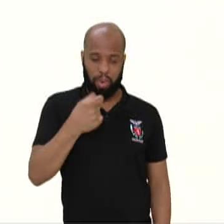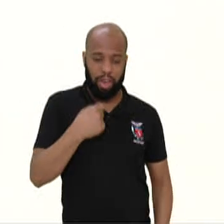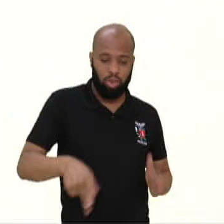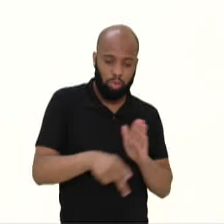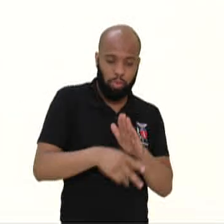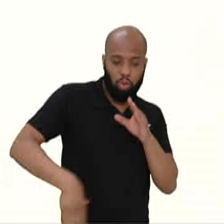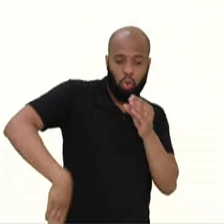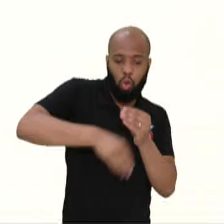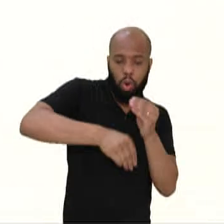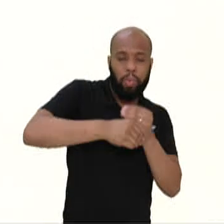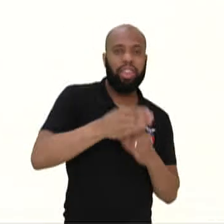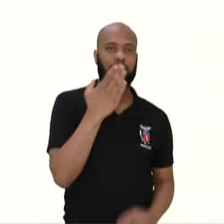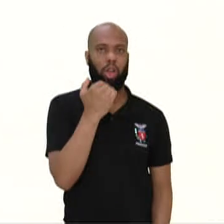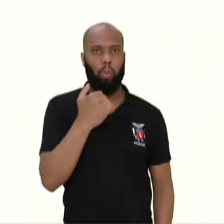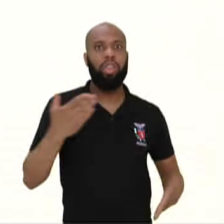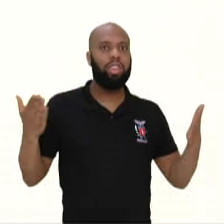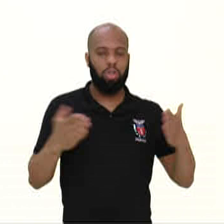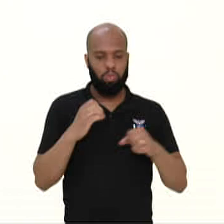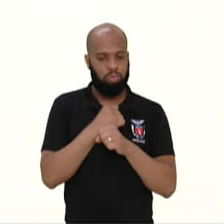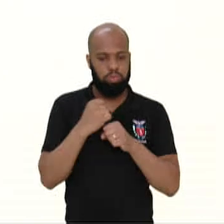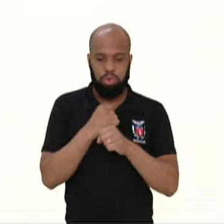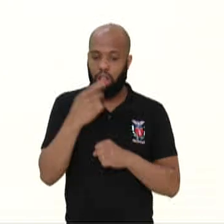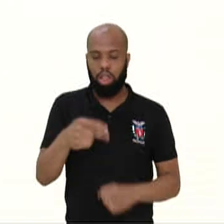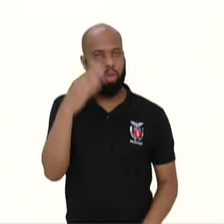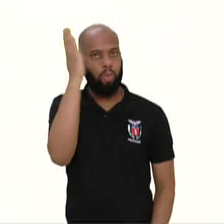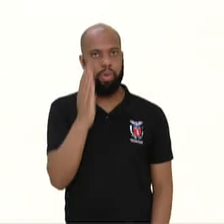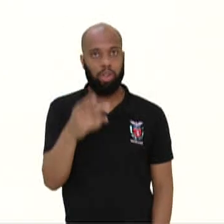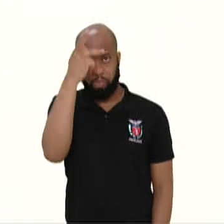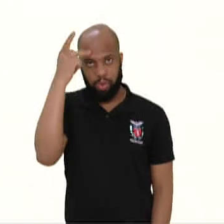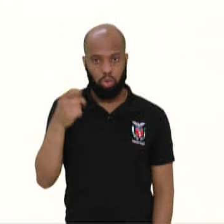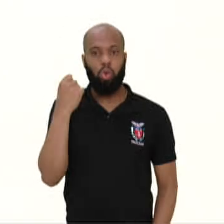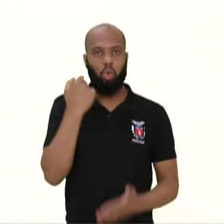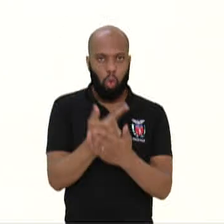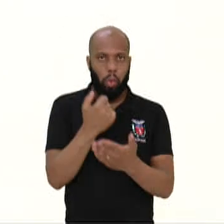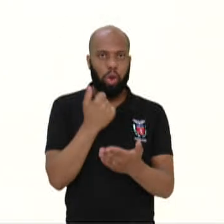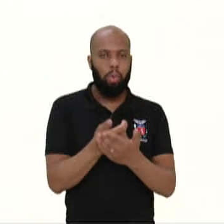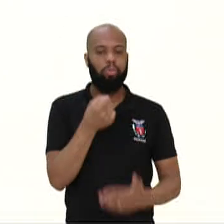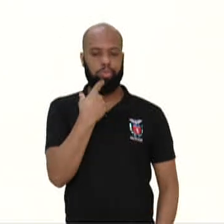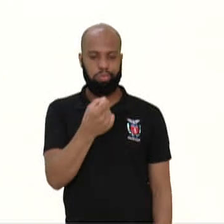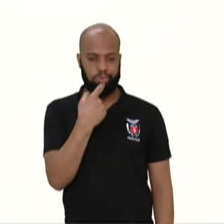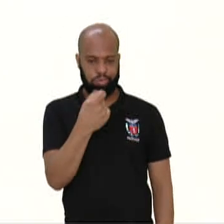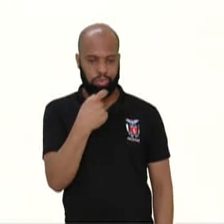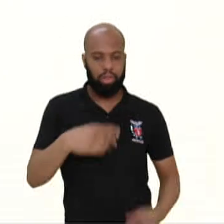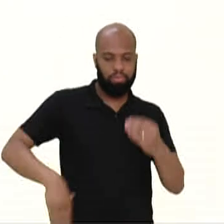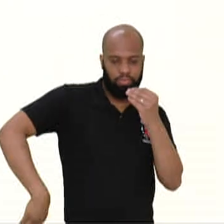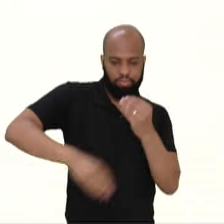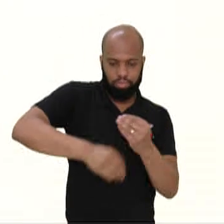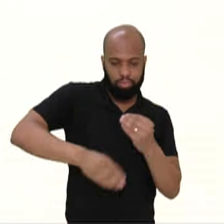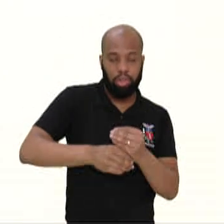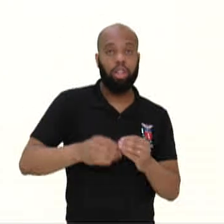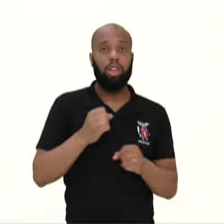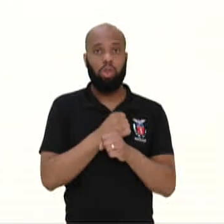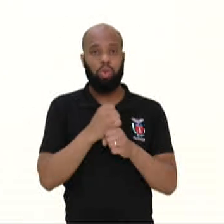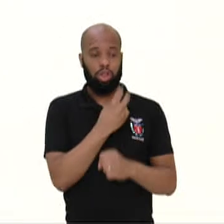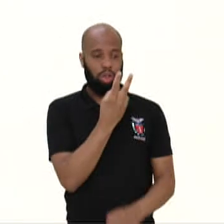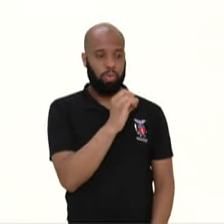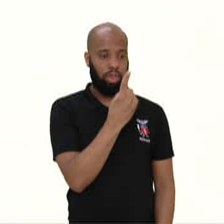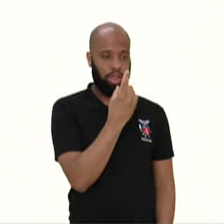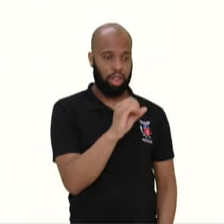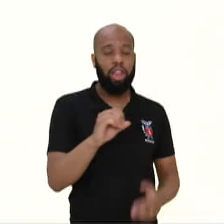nos últimos anos no Brasil vem acontecendo um aumento muito grande no consumo de suplementos. De 2010